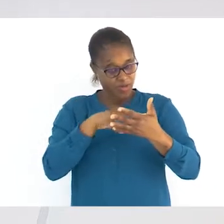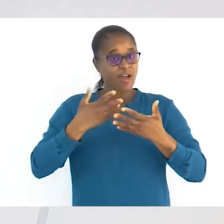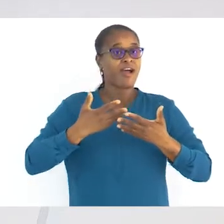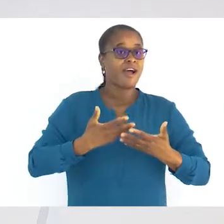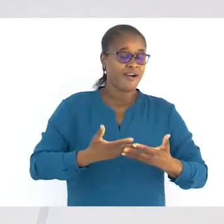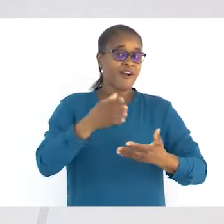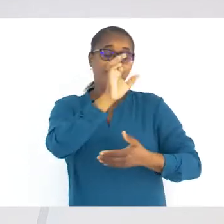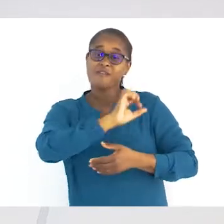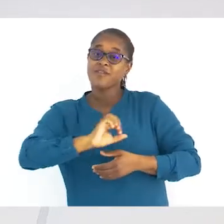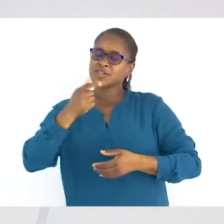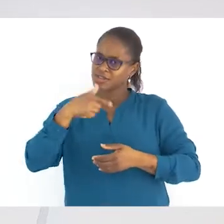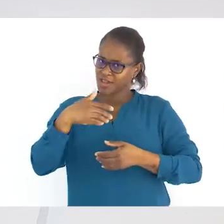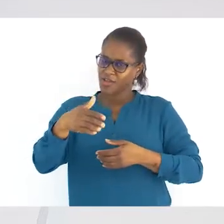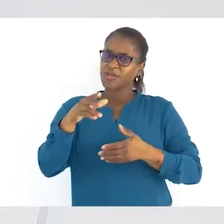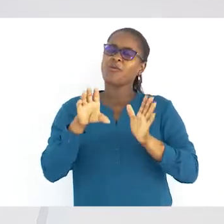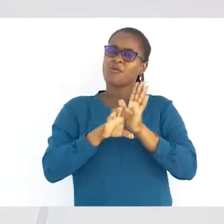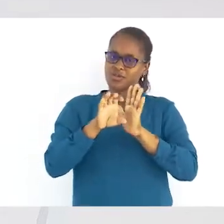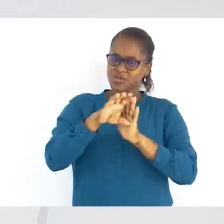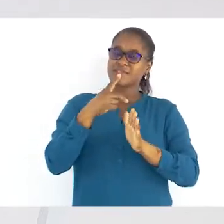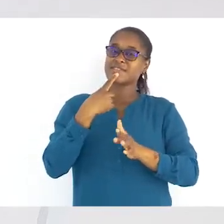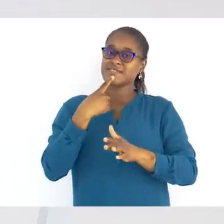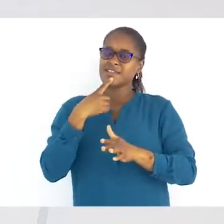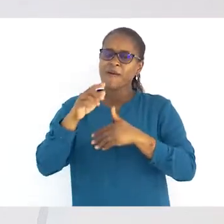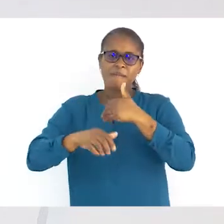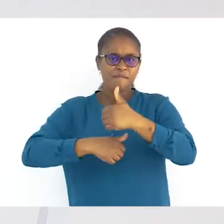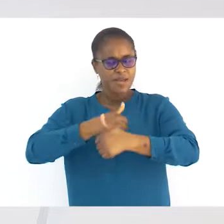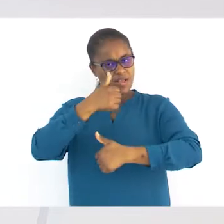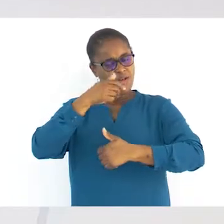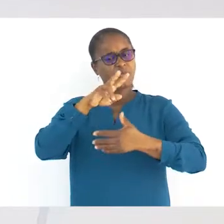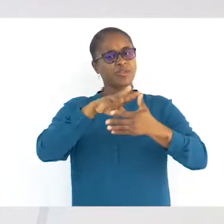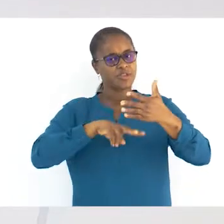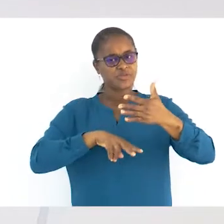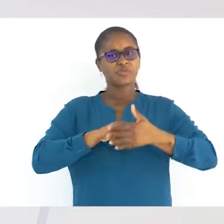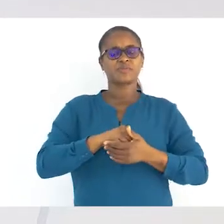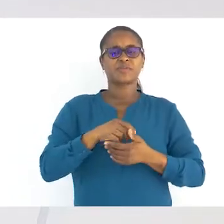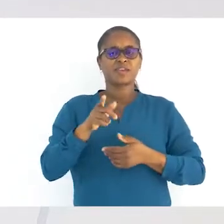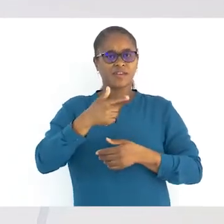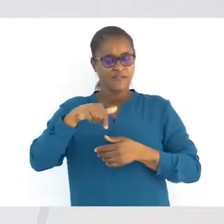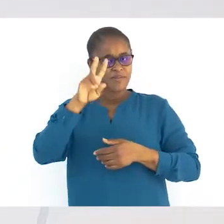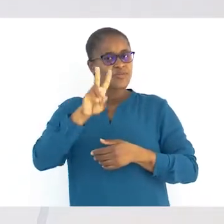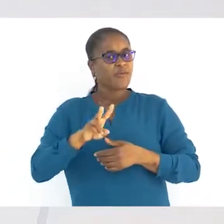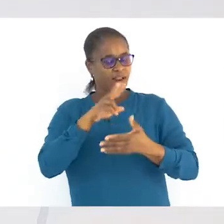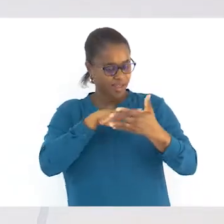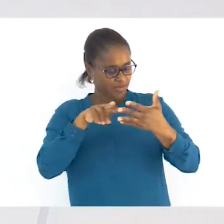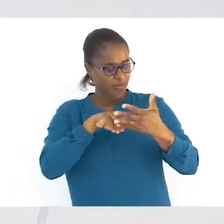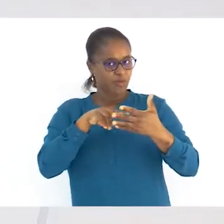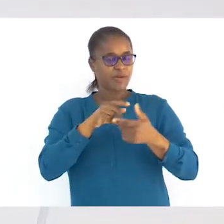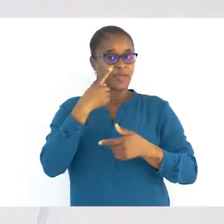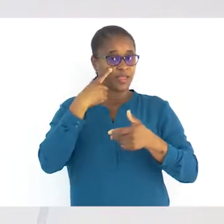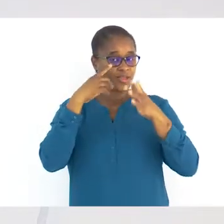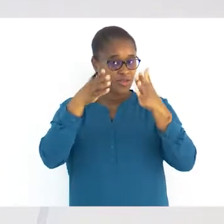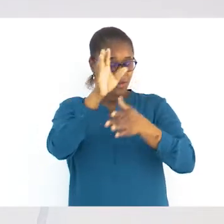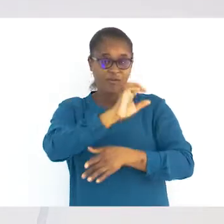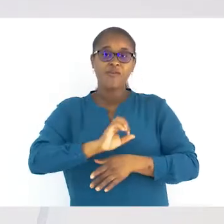agora, vocês estarão em condições de perceberem melhor o texto. Vamos à segunda leitura? A vossa